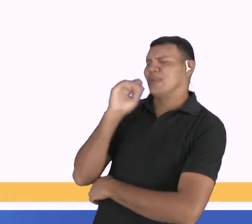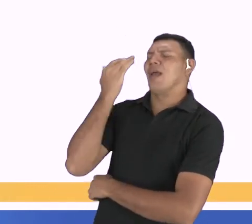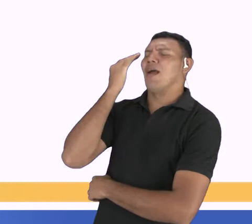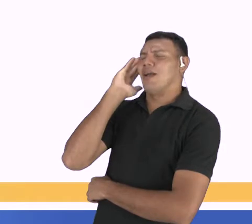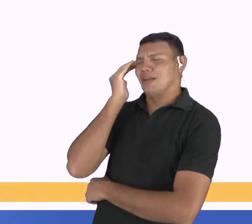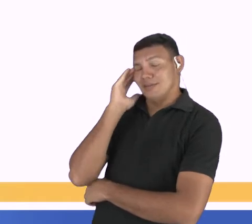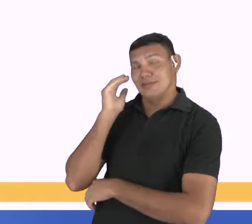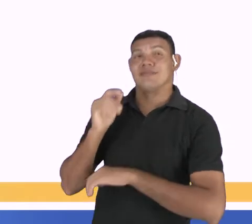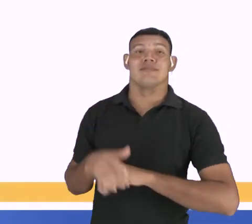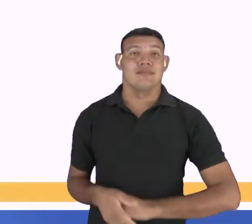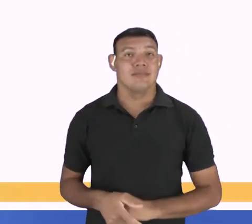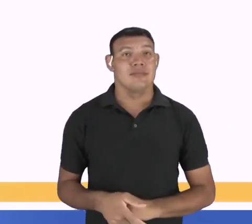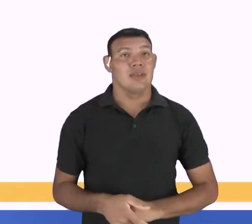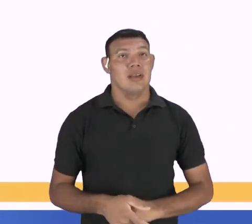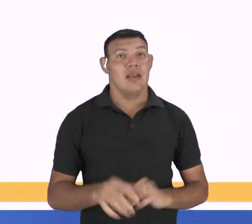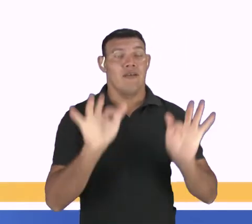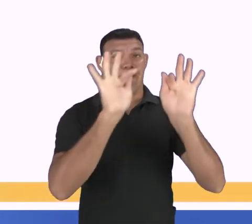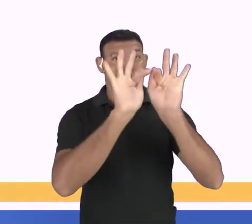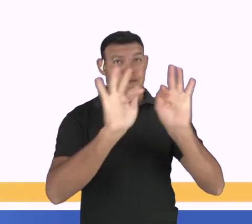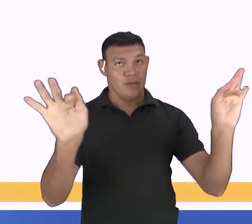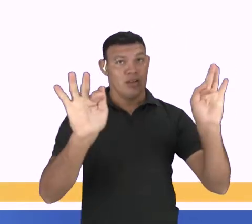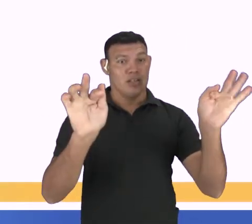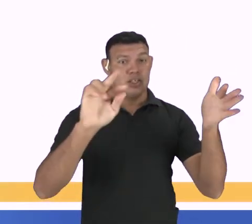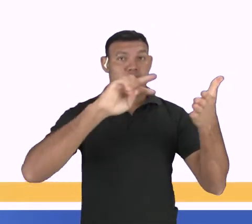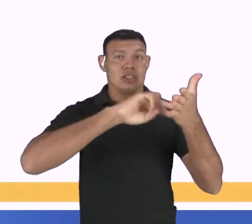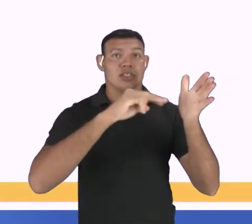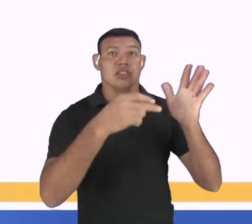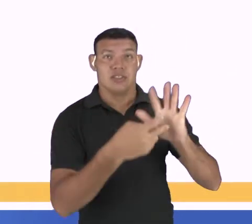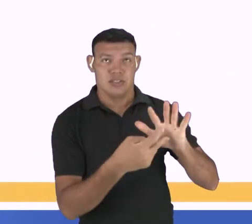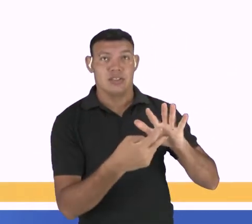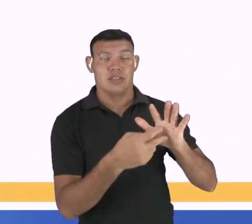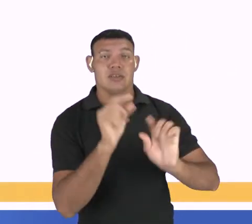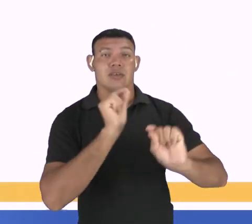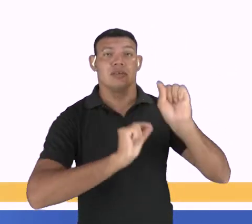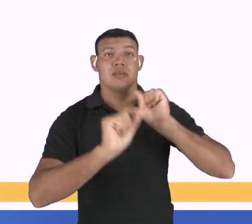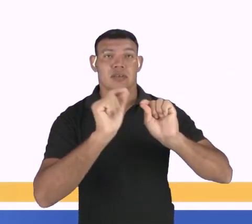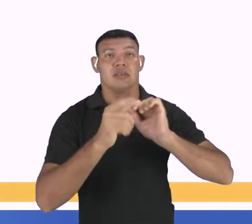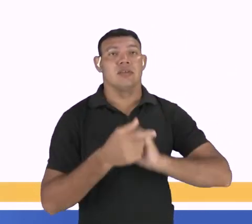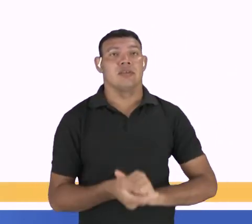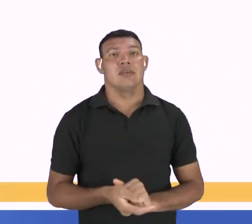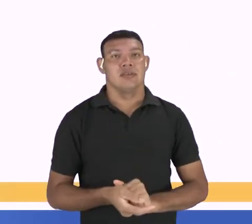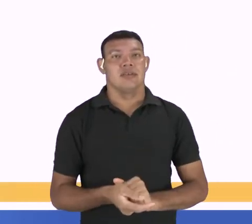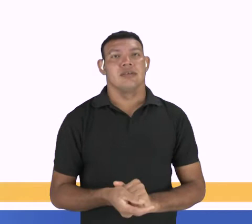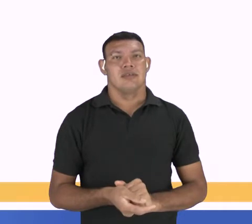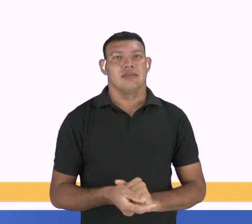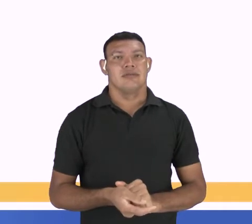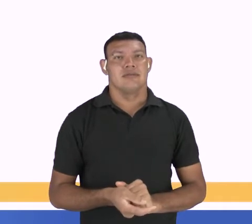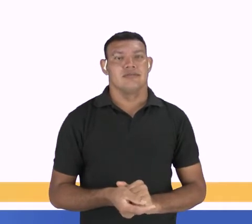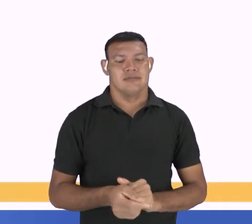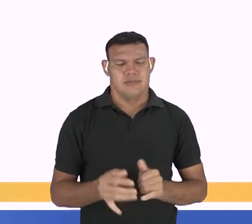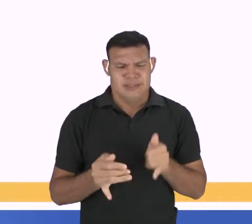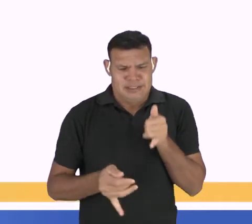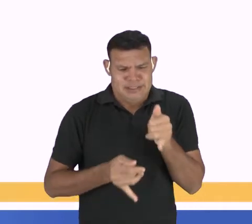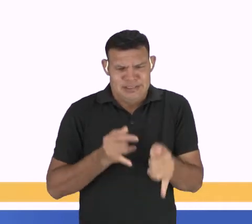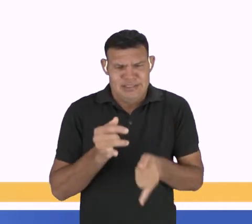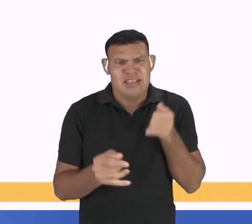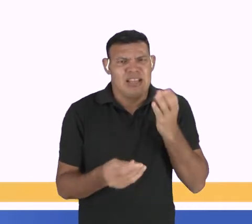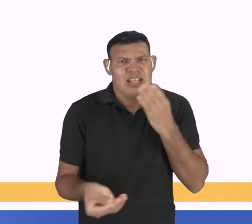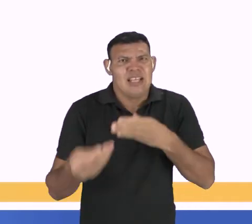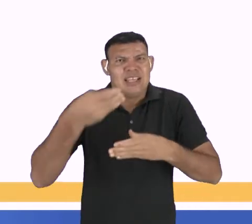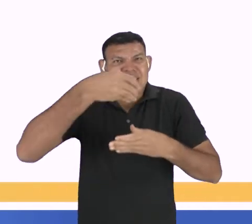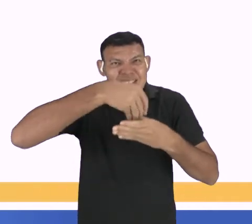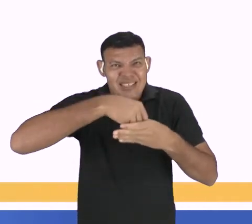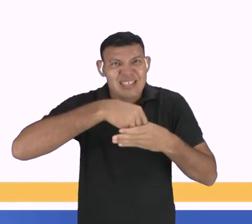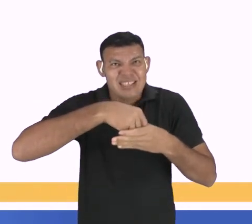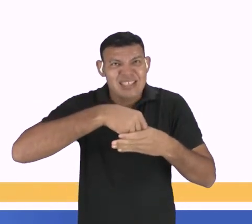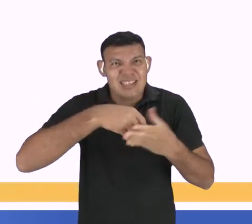be in someone's shoes, no pé da letra, significa estar no sapato de alguém. Então a imagem mostra o